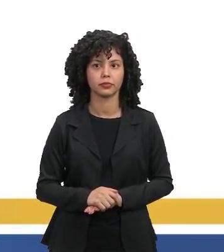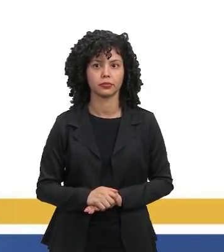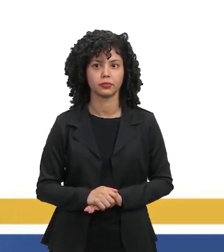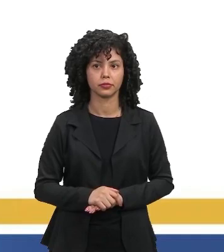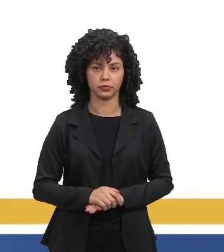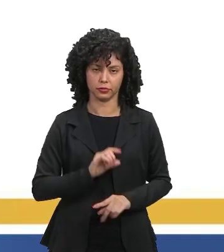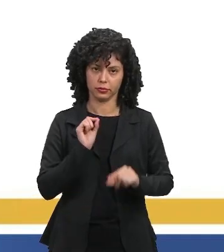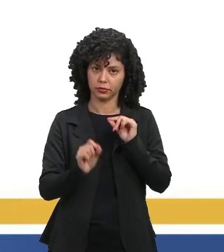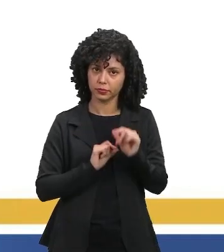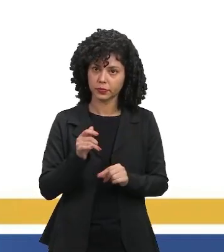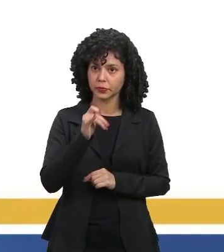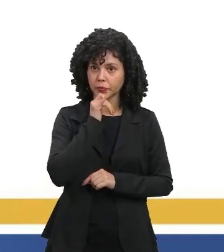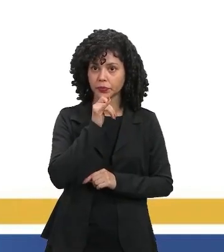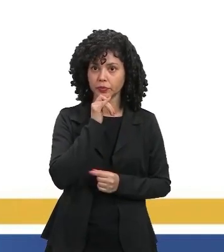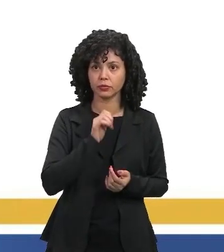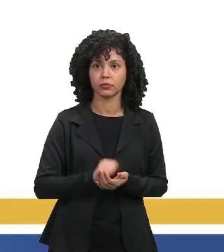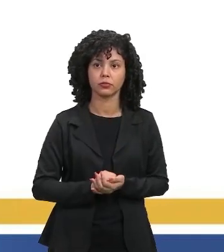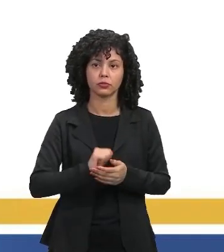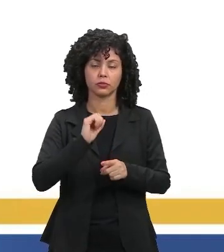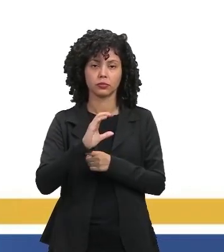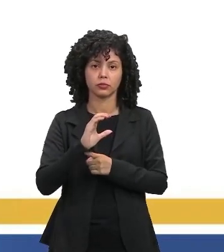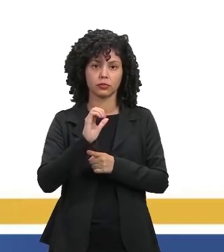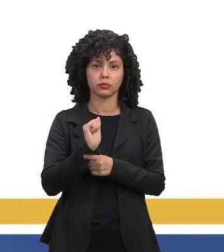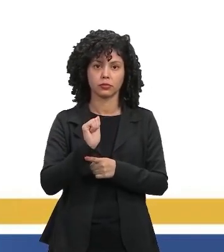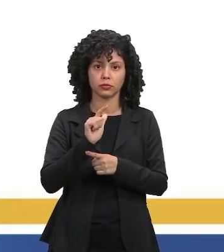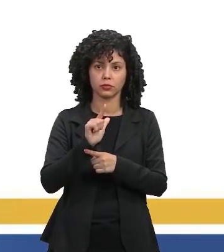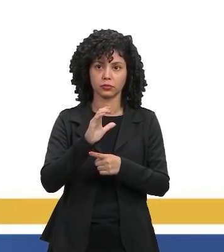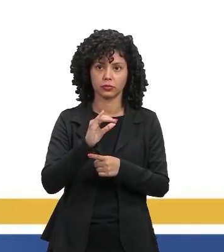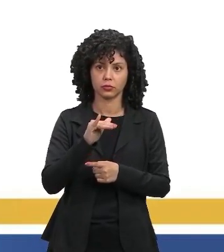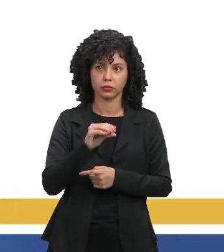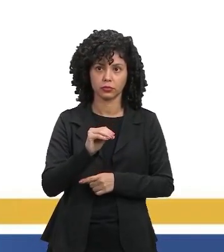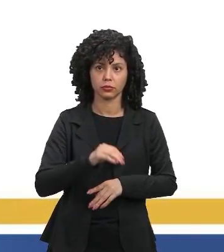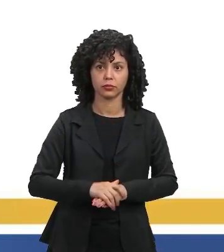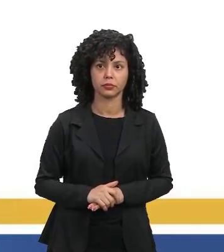Então, outro exemplo aí, nós temos o cálcio.